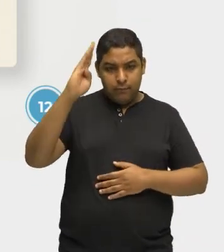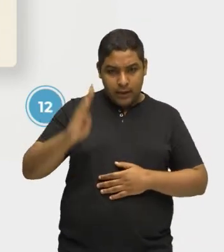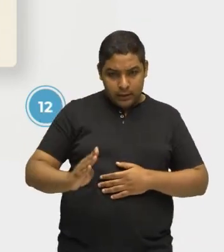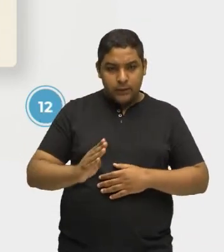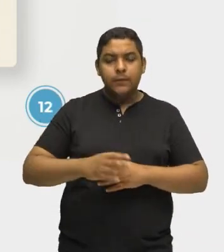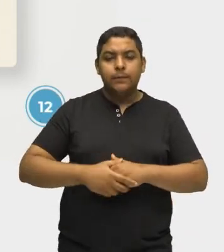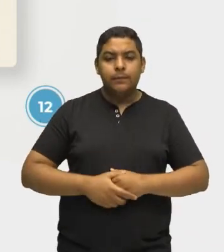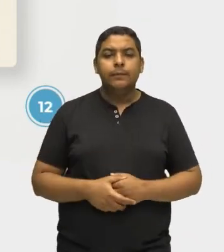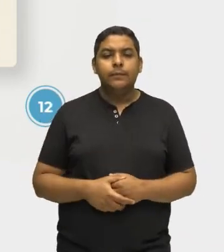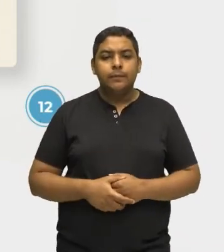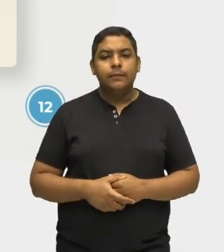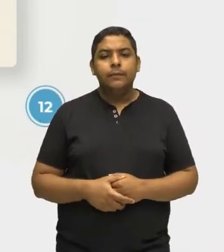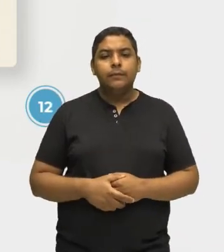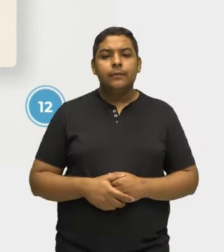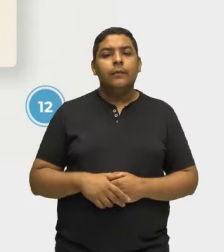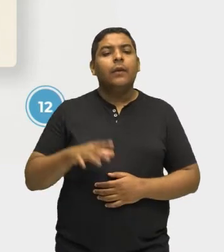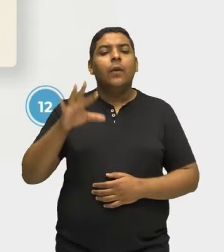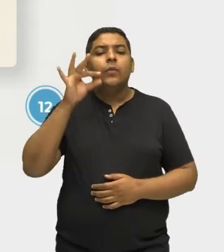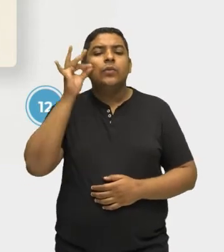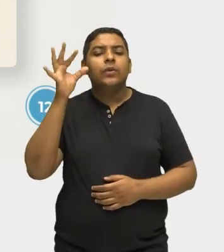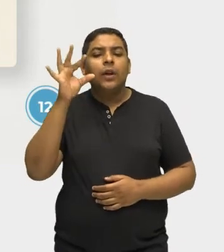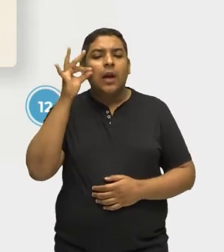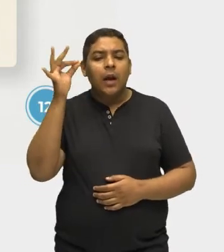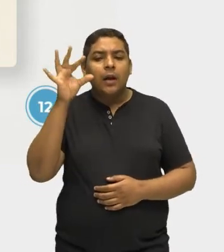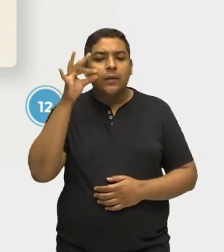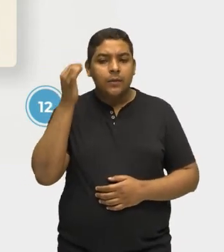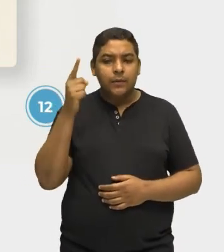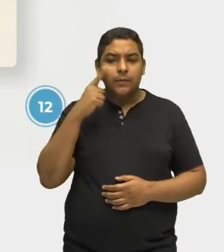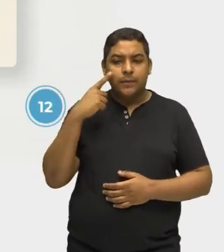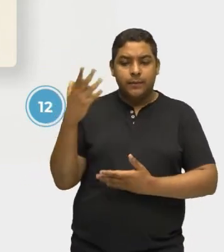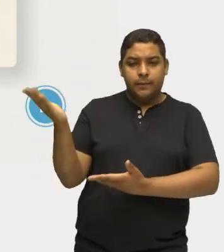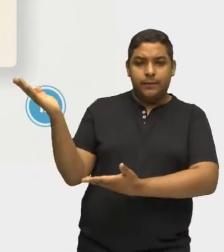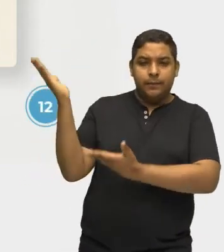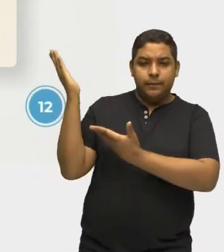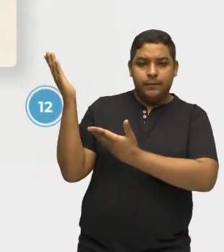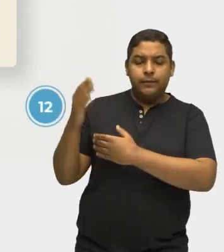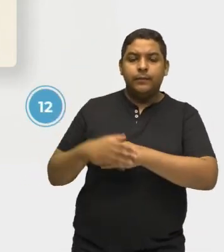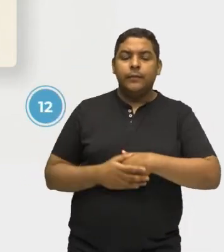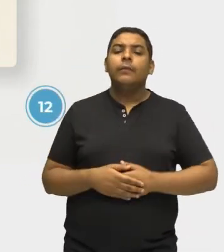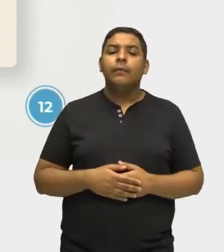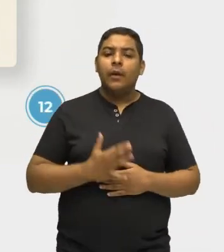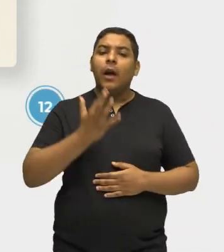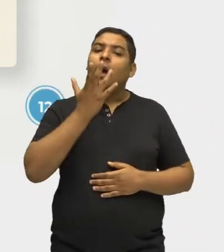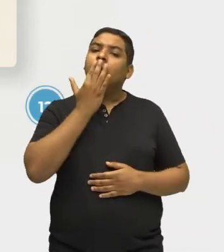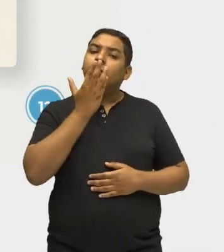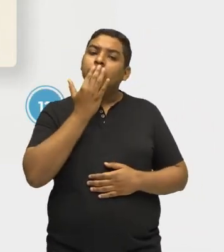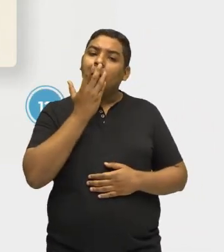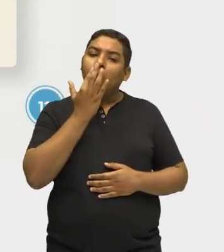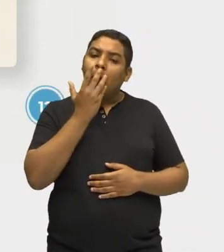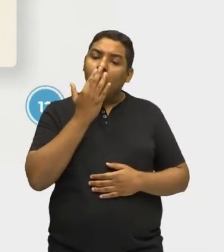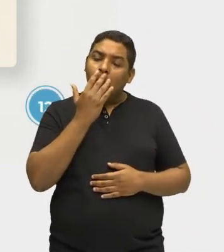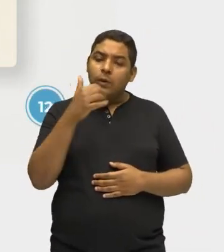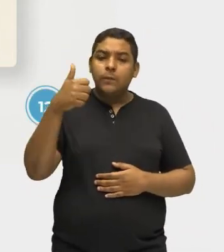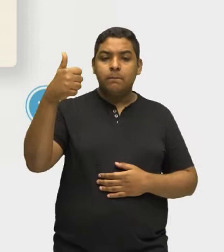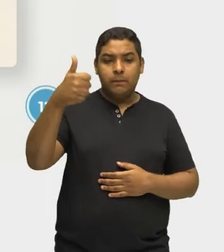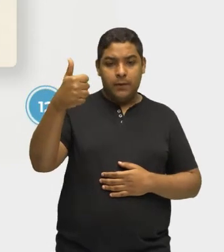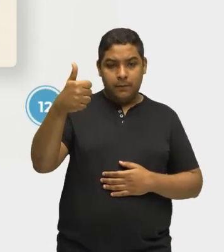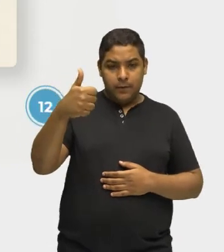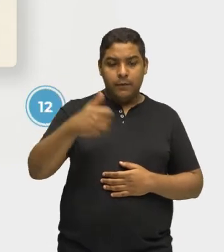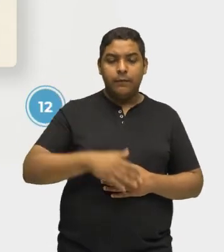Martins, nessa obra de gato, ele utiliza as cores primárias. Como vocês podem ver aqui, o